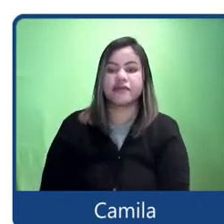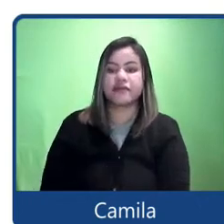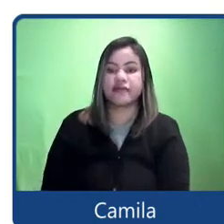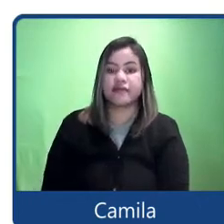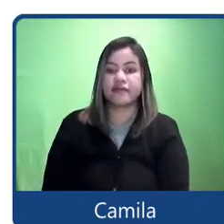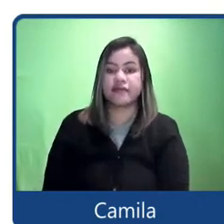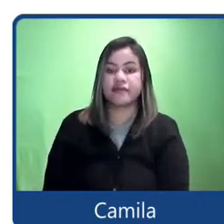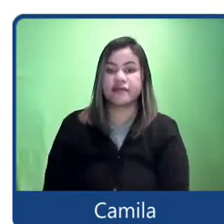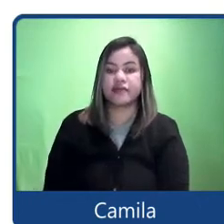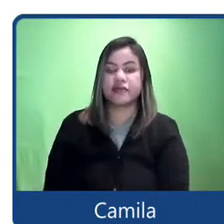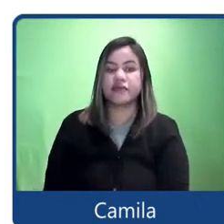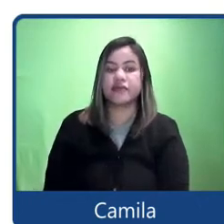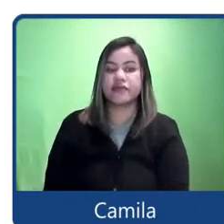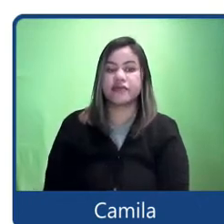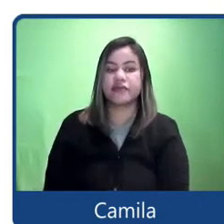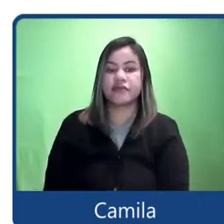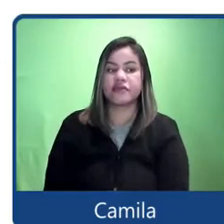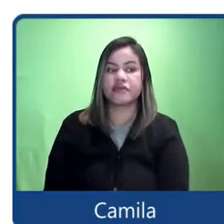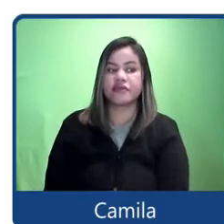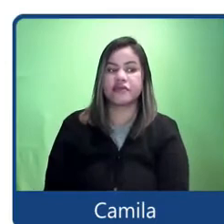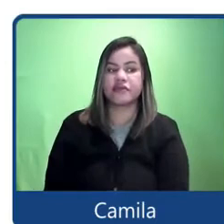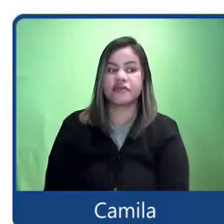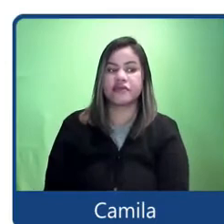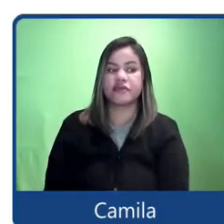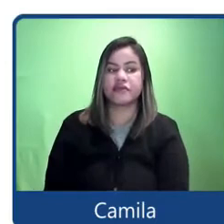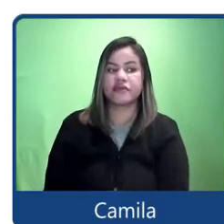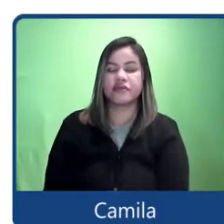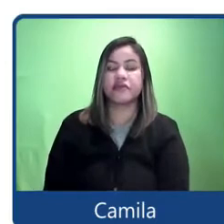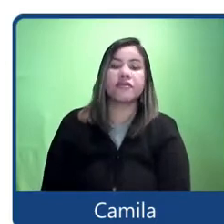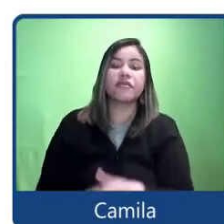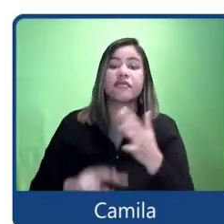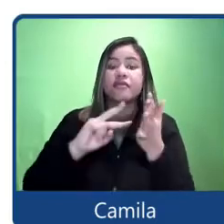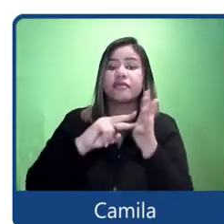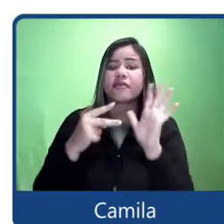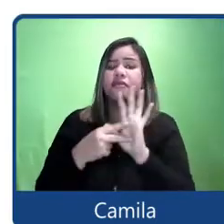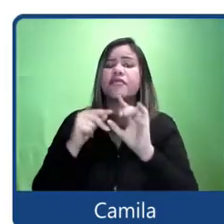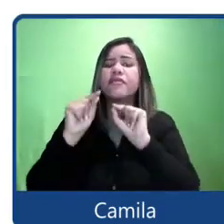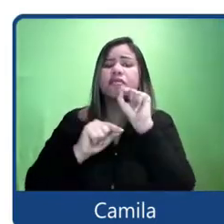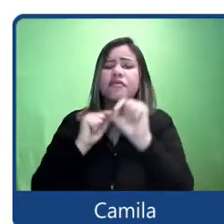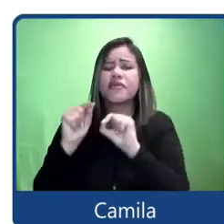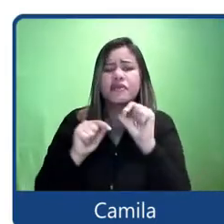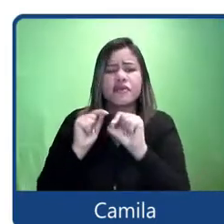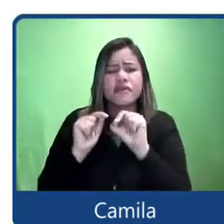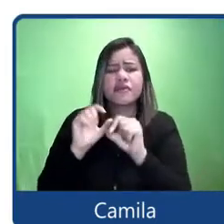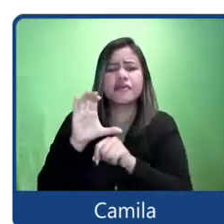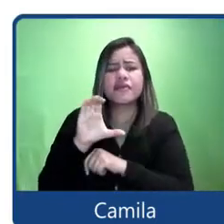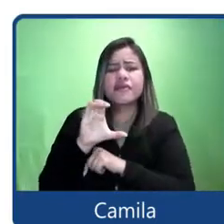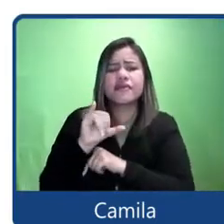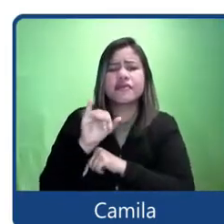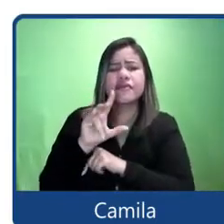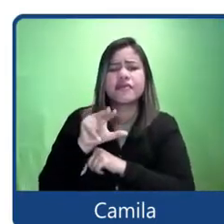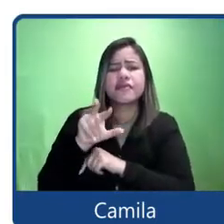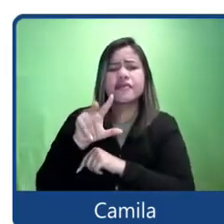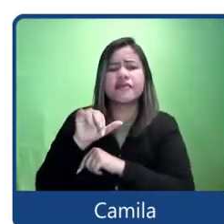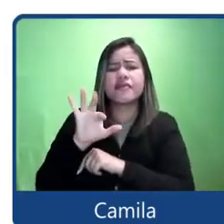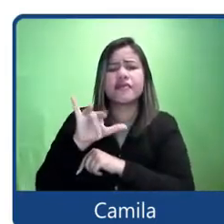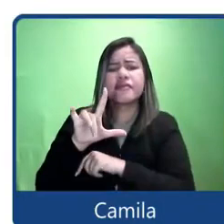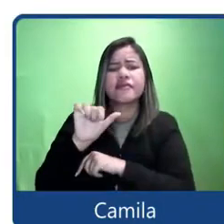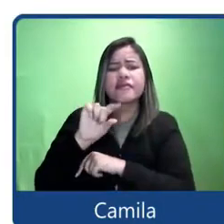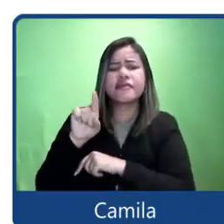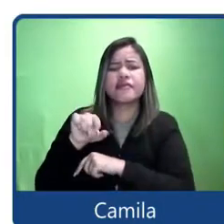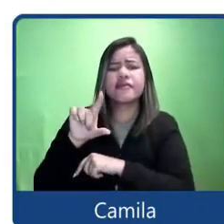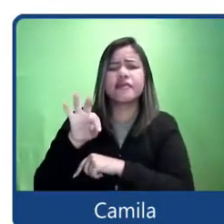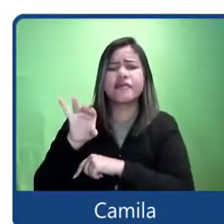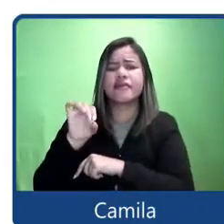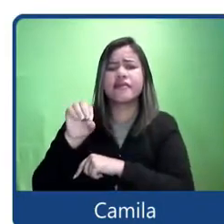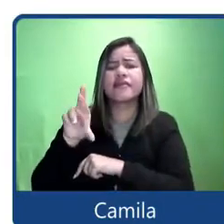Bom, então, o que significa isso, né? Caráter civilizatório. Significa que nós,